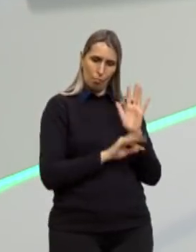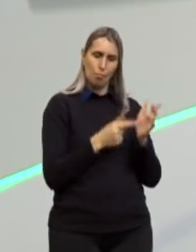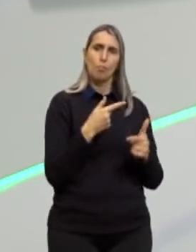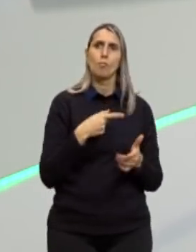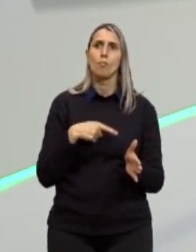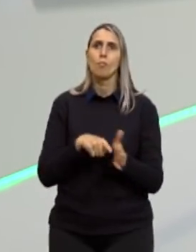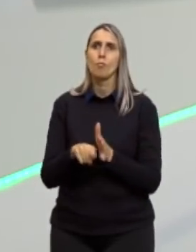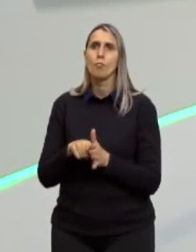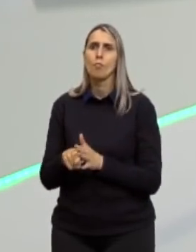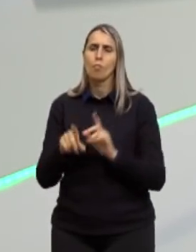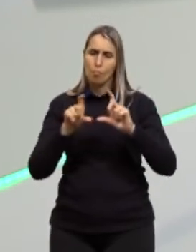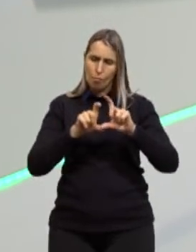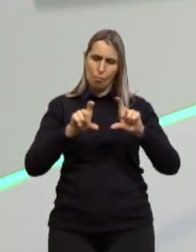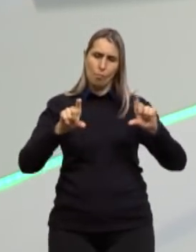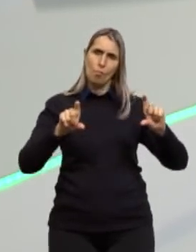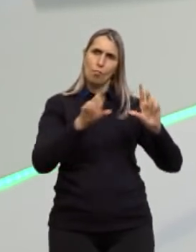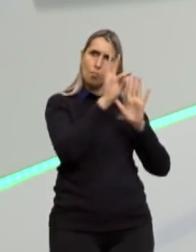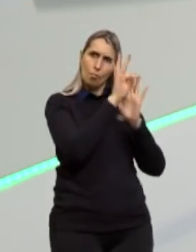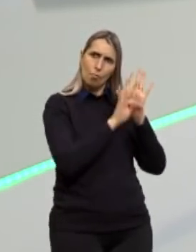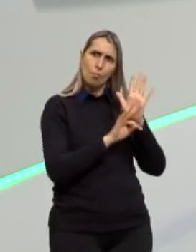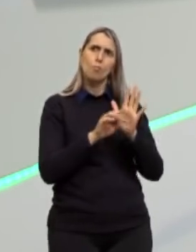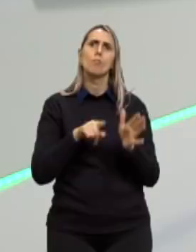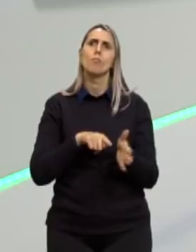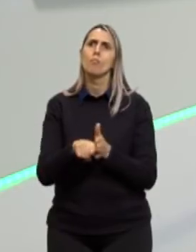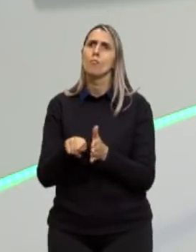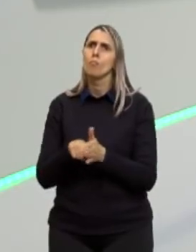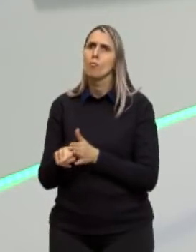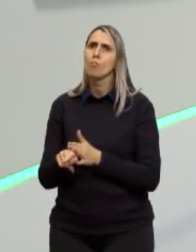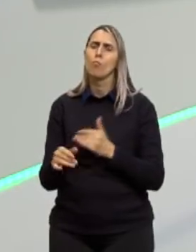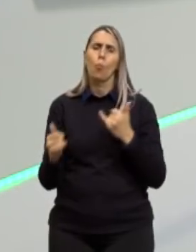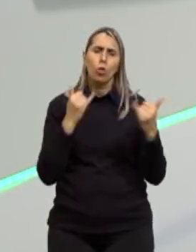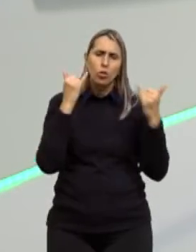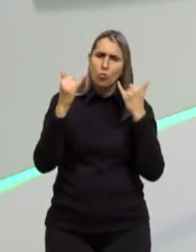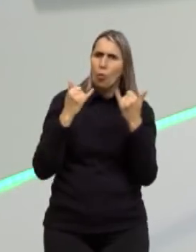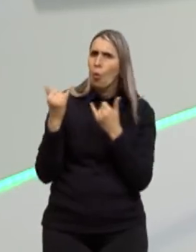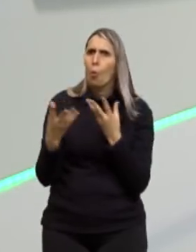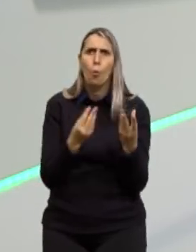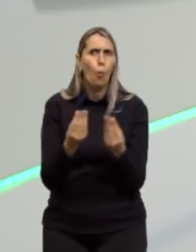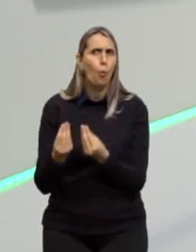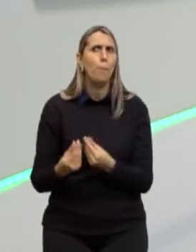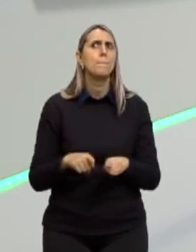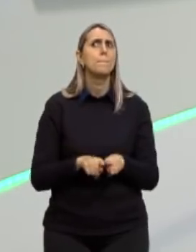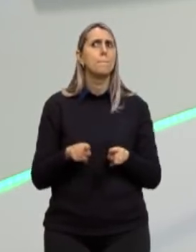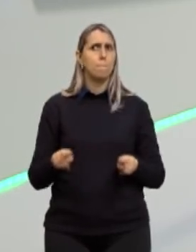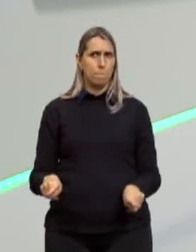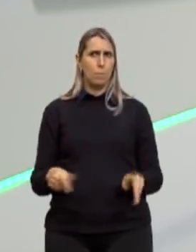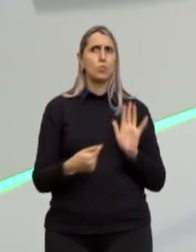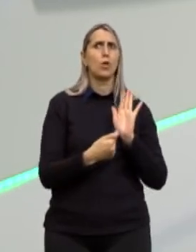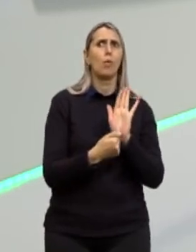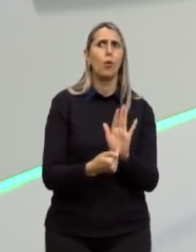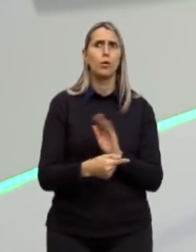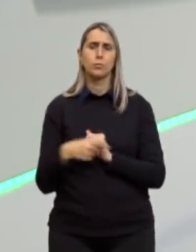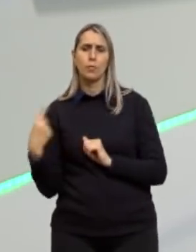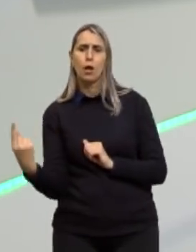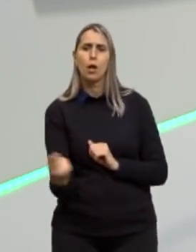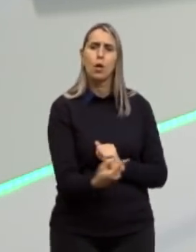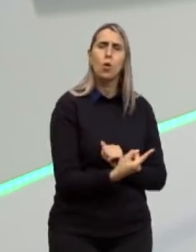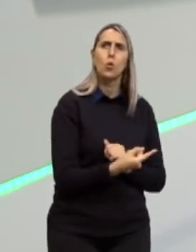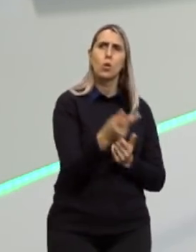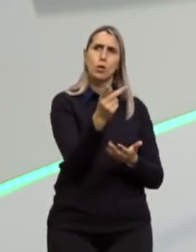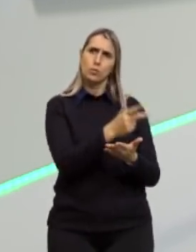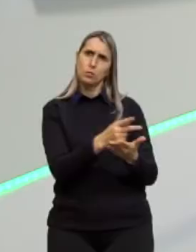problema com o enunciado com bastante informações mas já traz para nós